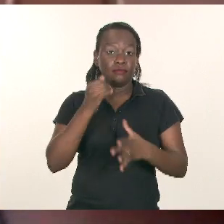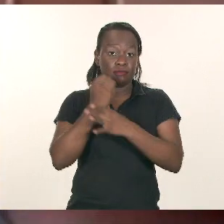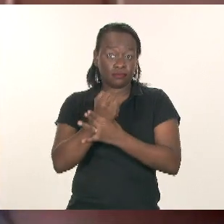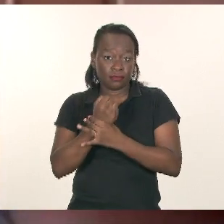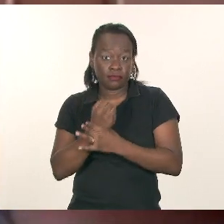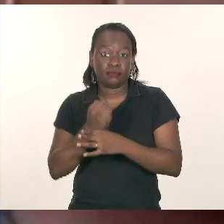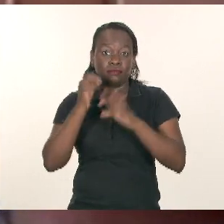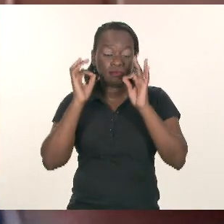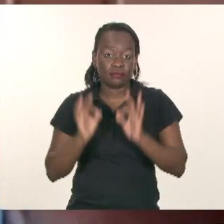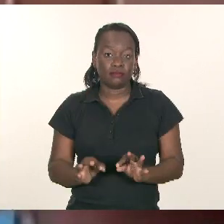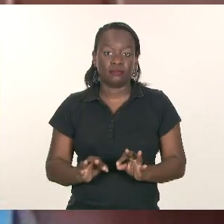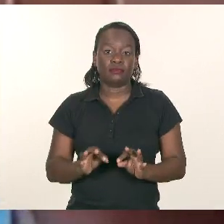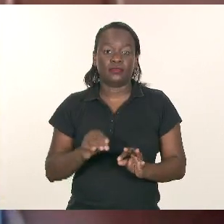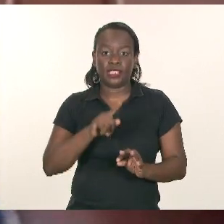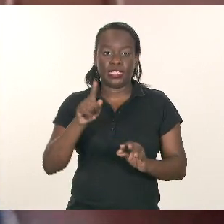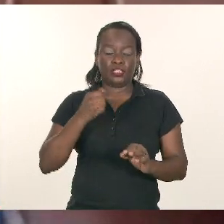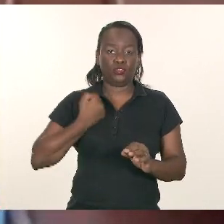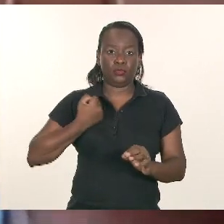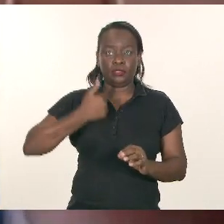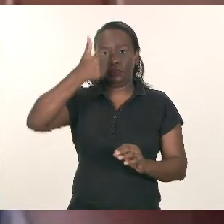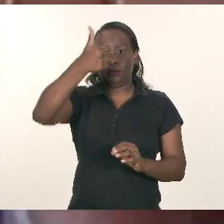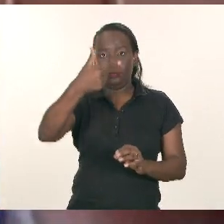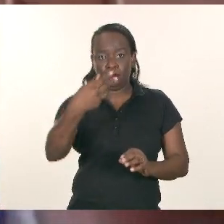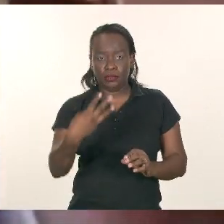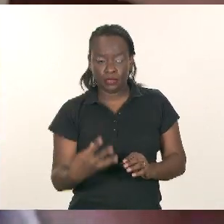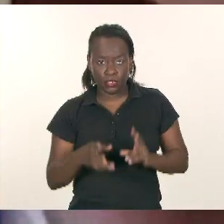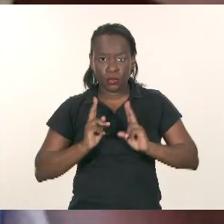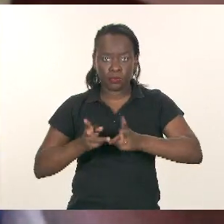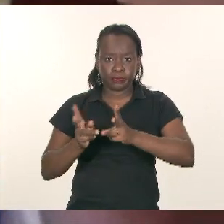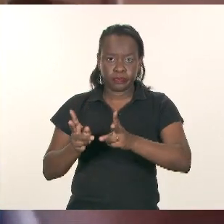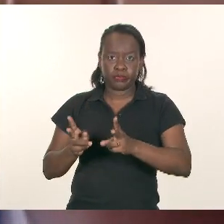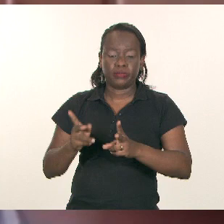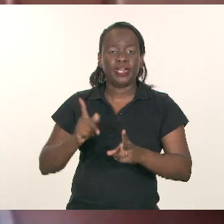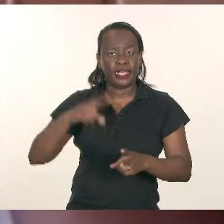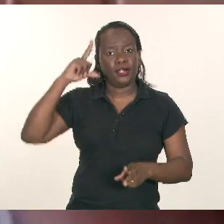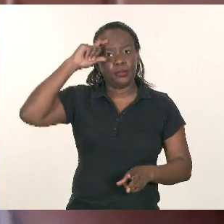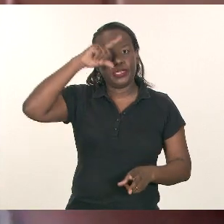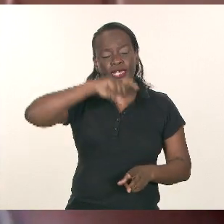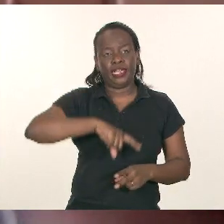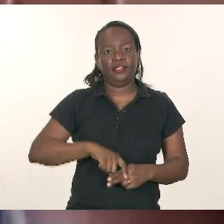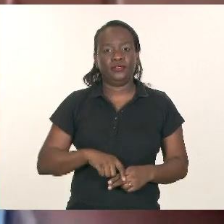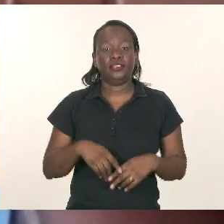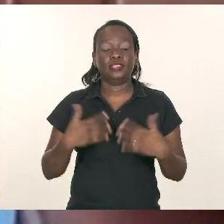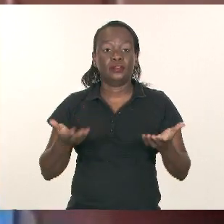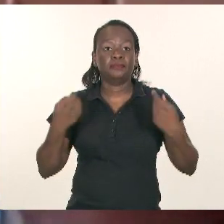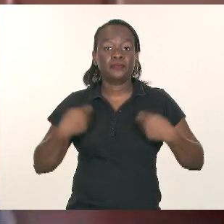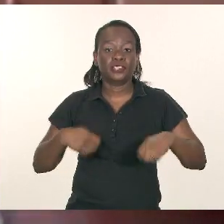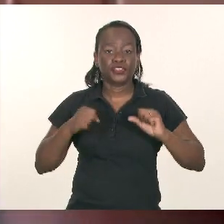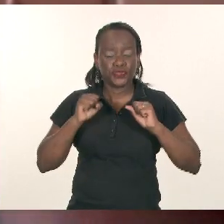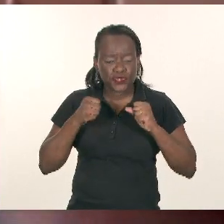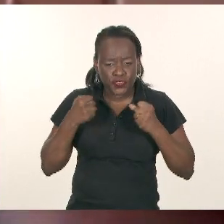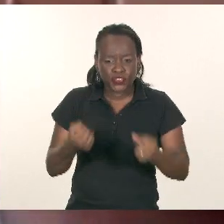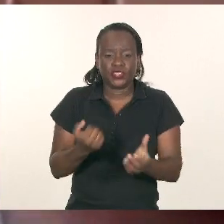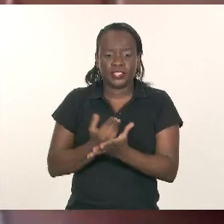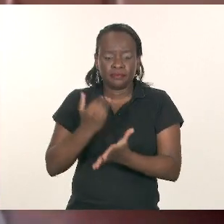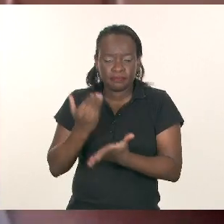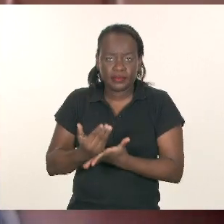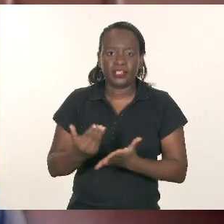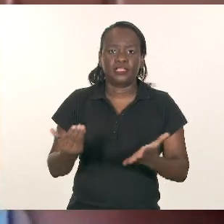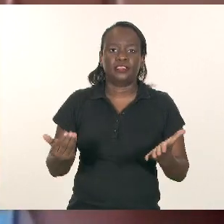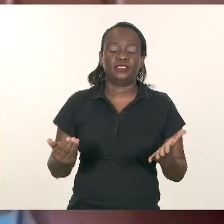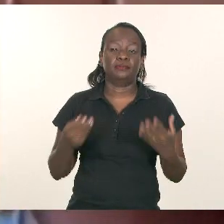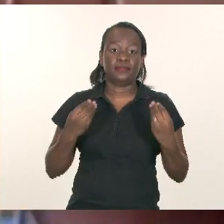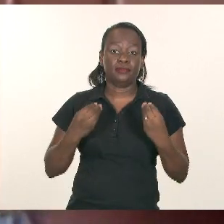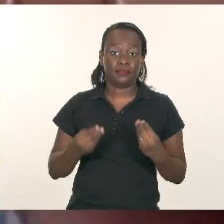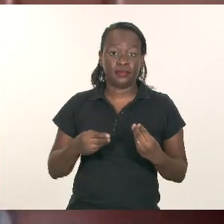garantir que esse ranking continue assim, é complicado, né? Então, é preciso que esforços sejam evitados